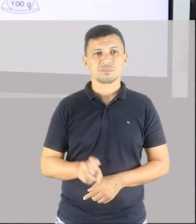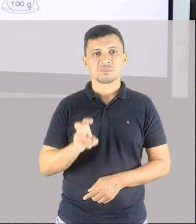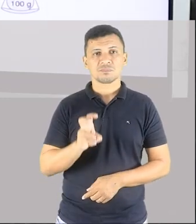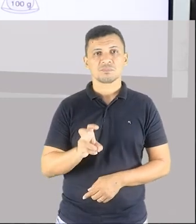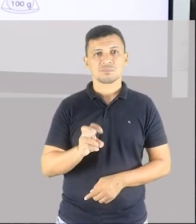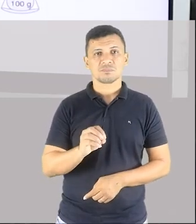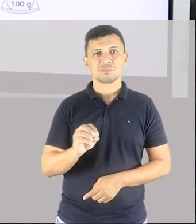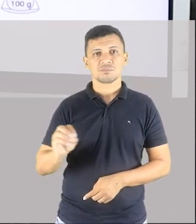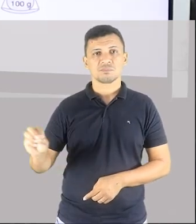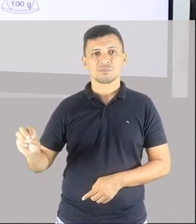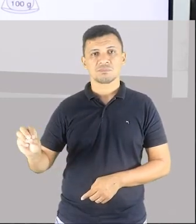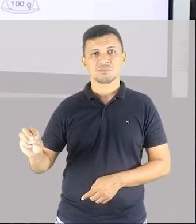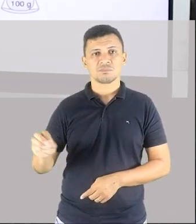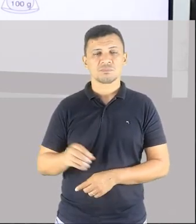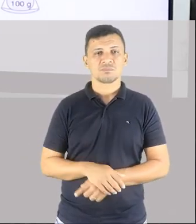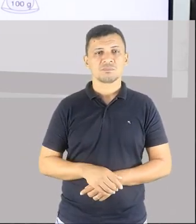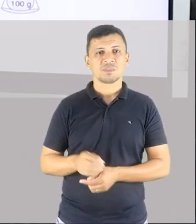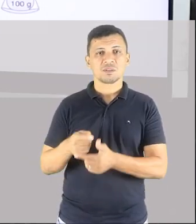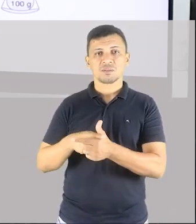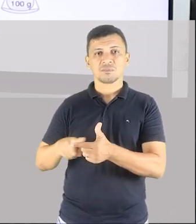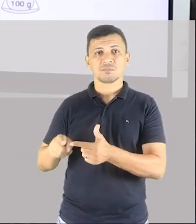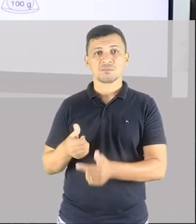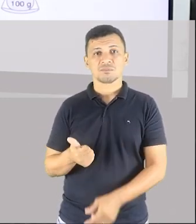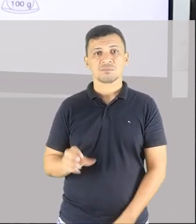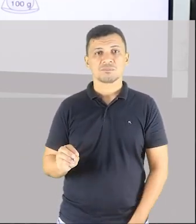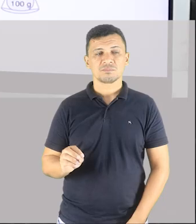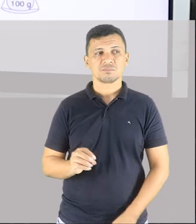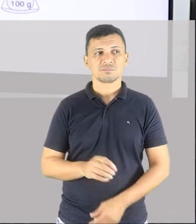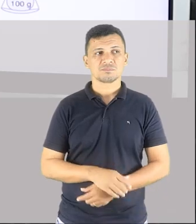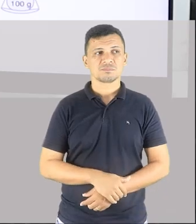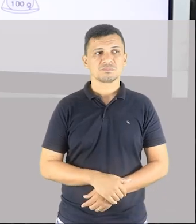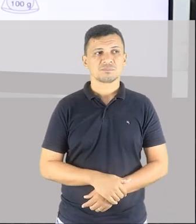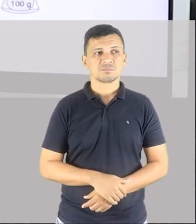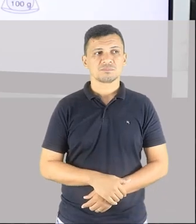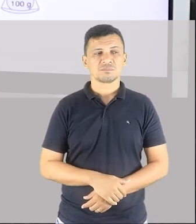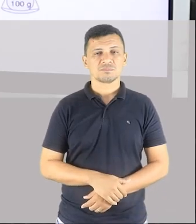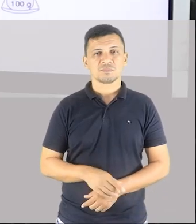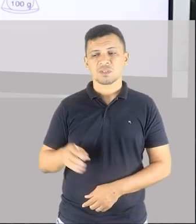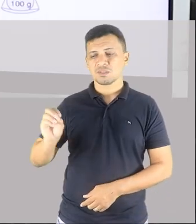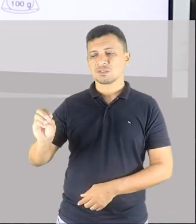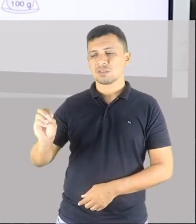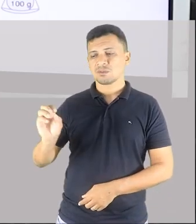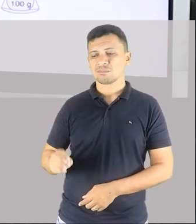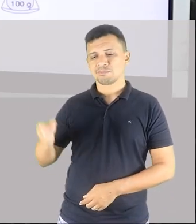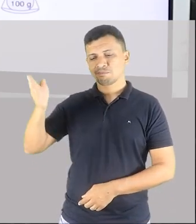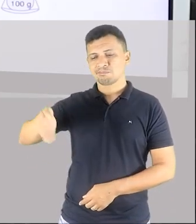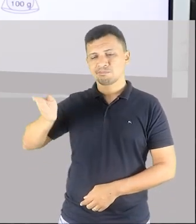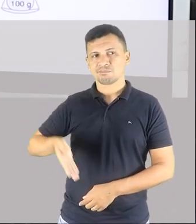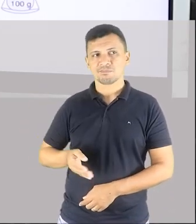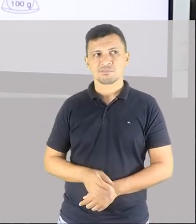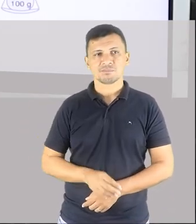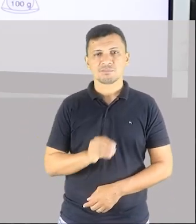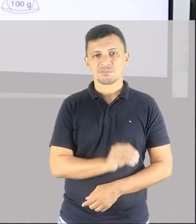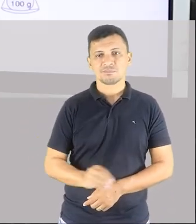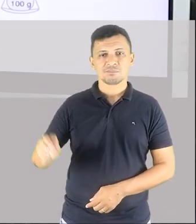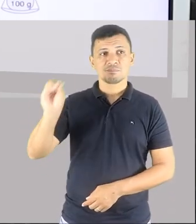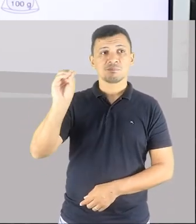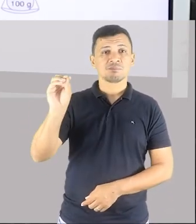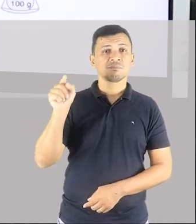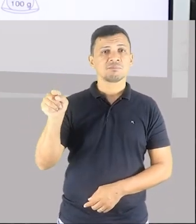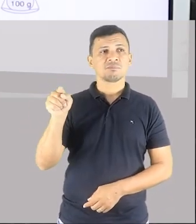5.000. Isso dividido por 10. Ó, dá uma canceladinha, vamos para cá para cima para